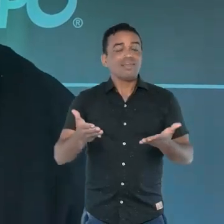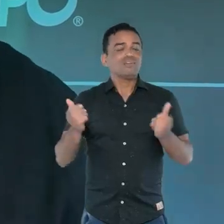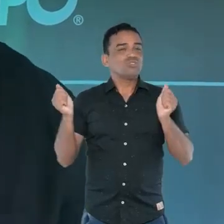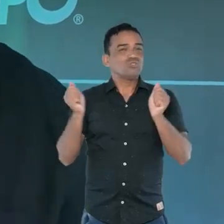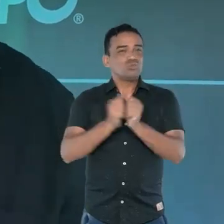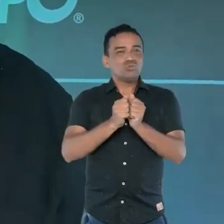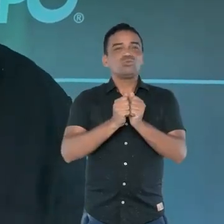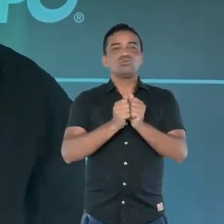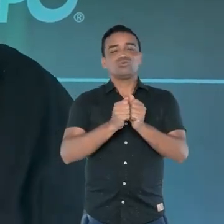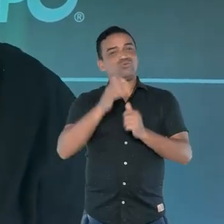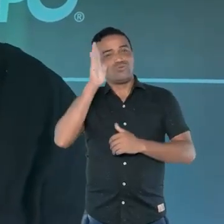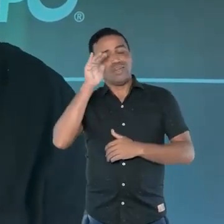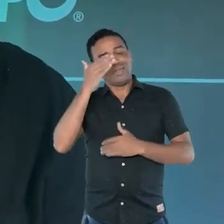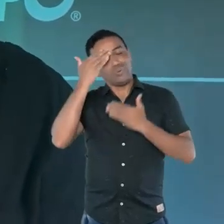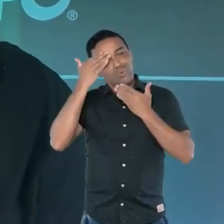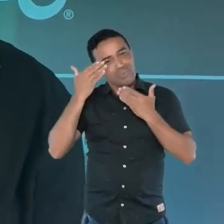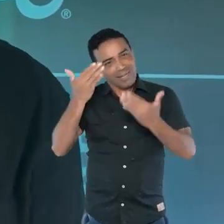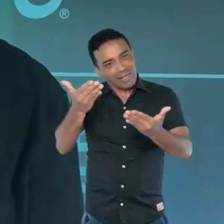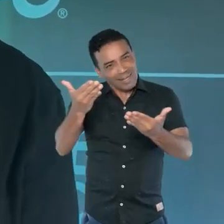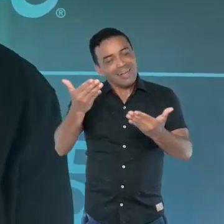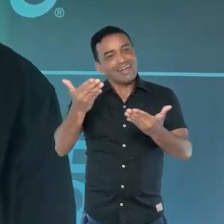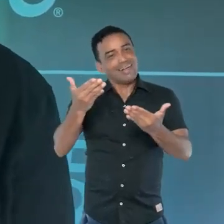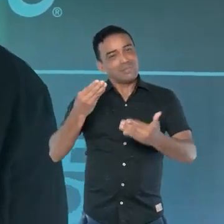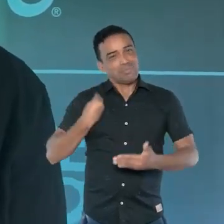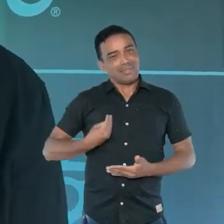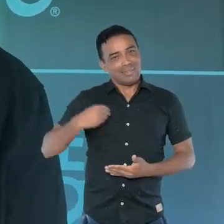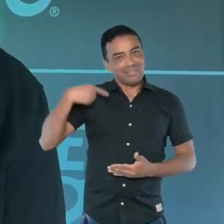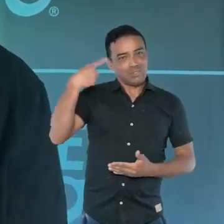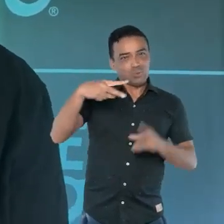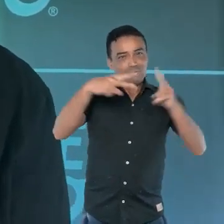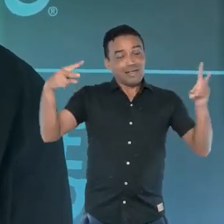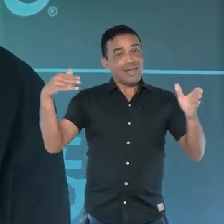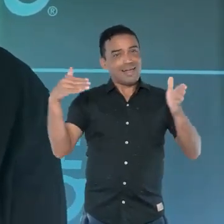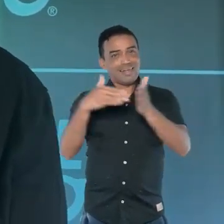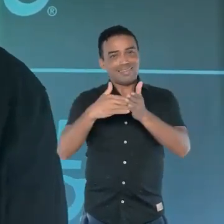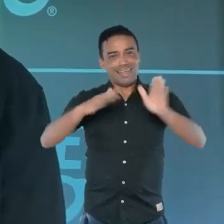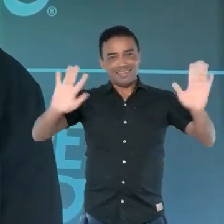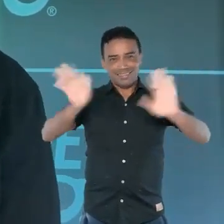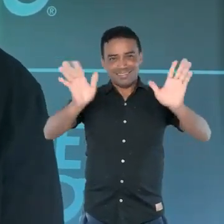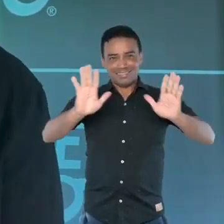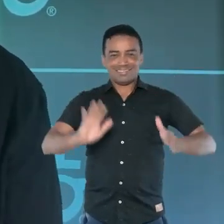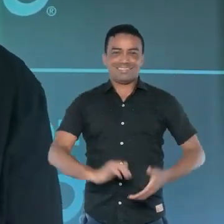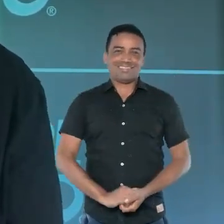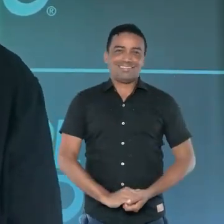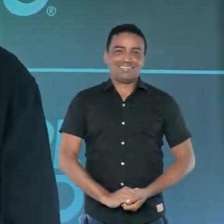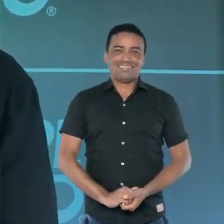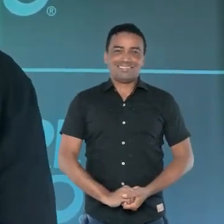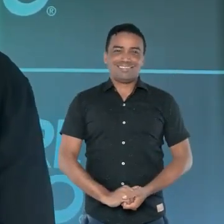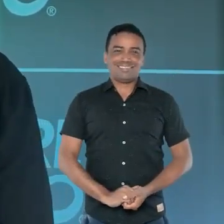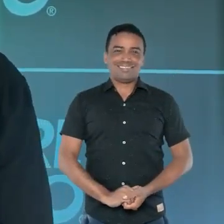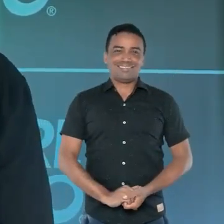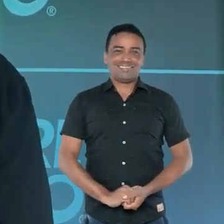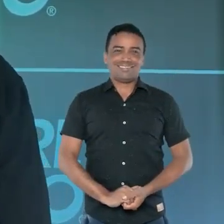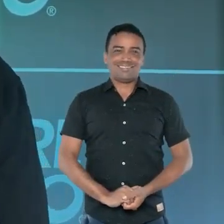para você que esteve conosco ao longo dessa conversa, muito obrigado pela sua presença e até a próxima.